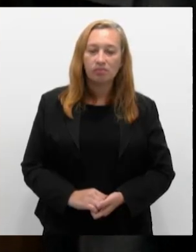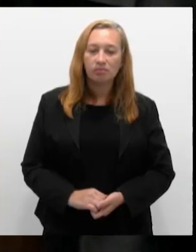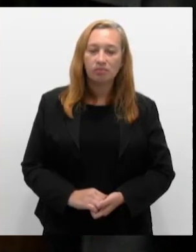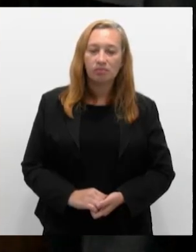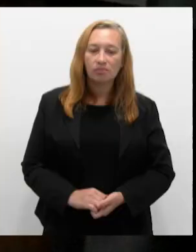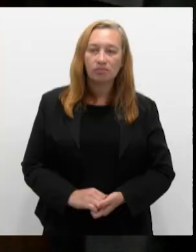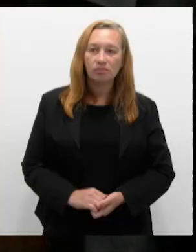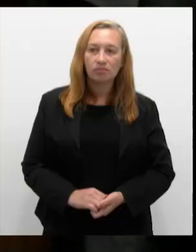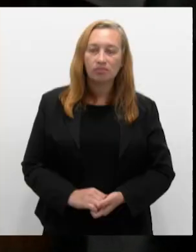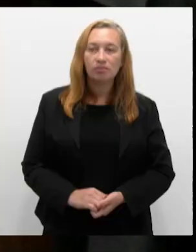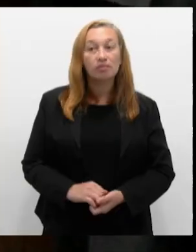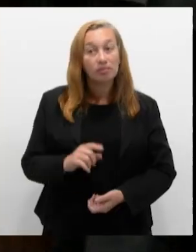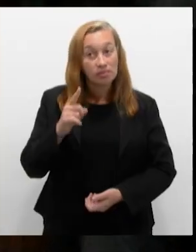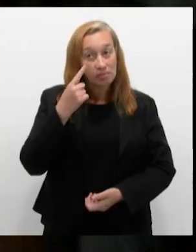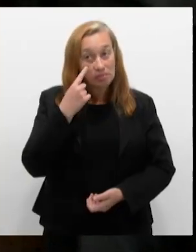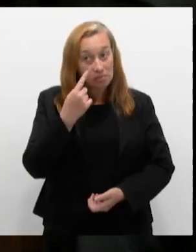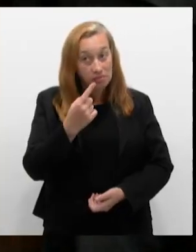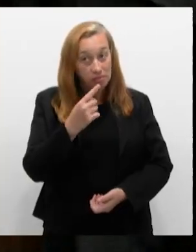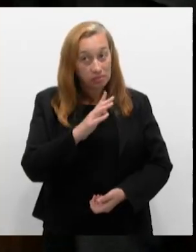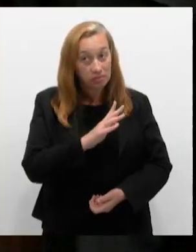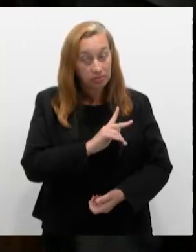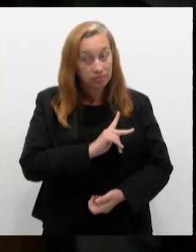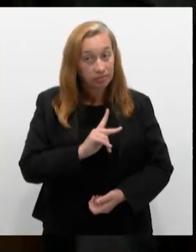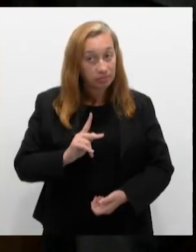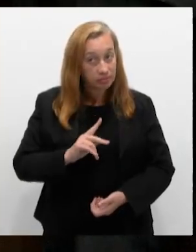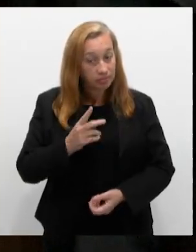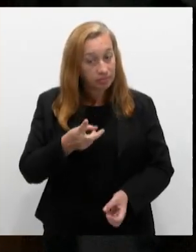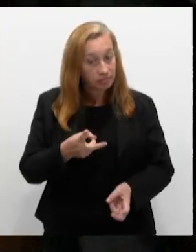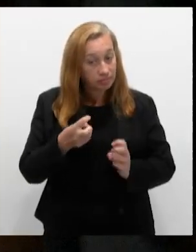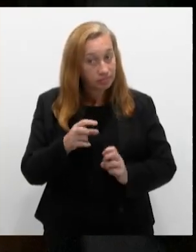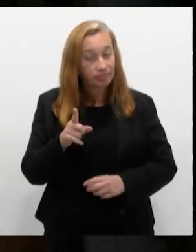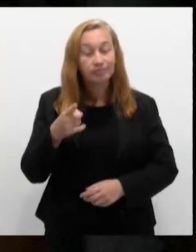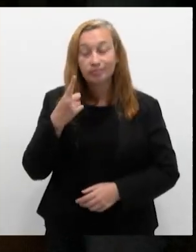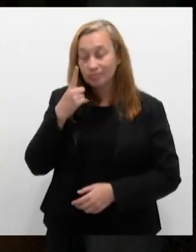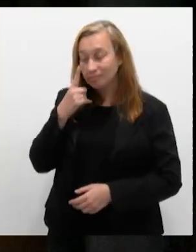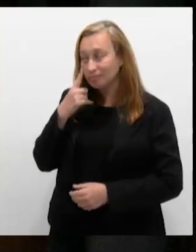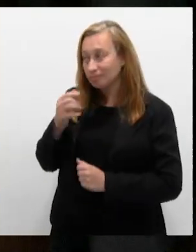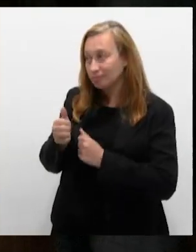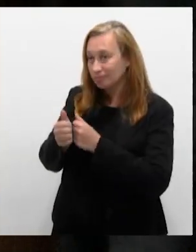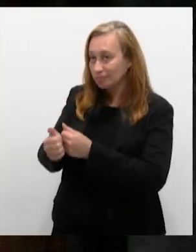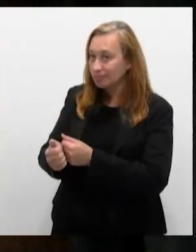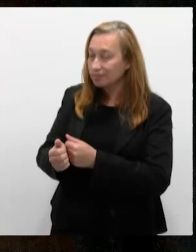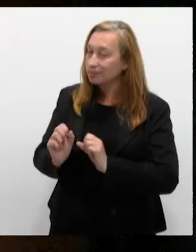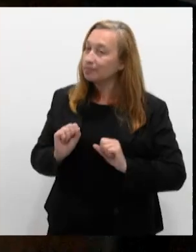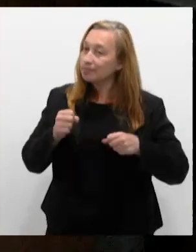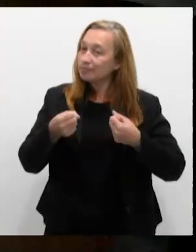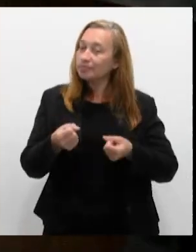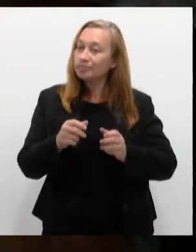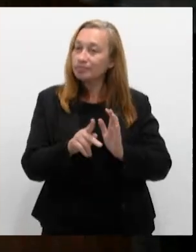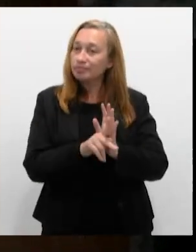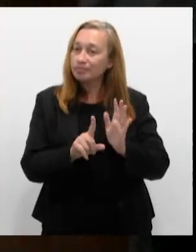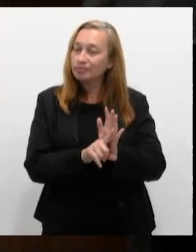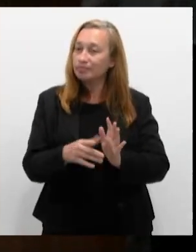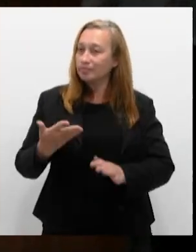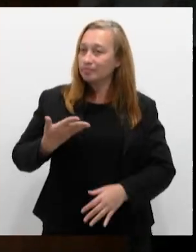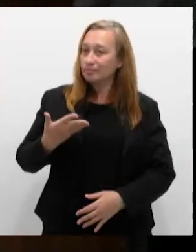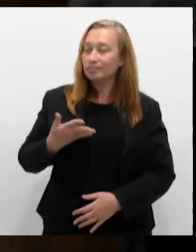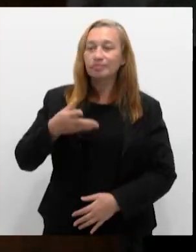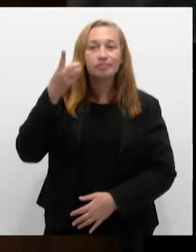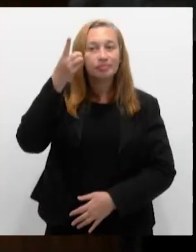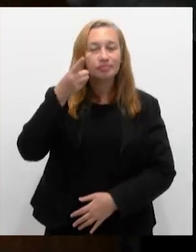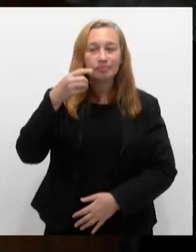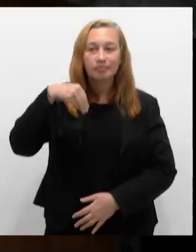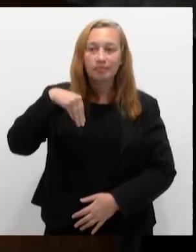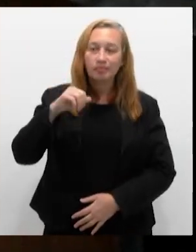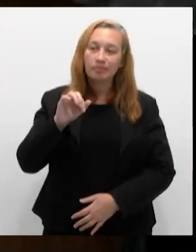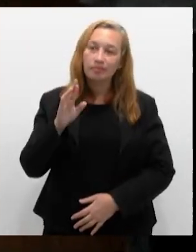Ó, nosso bispo está olhando para você aí, ó. Tô vendo, vou acompanhar aqui em defesa do projeto de lei do meu companheiro deputado Carlos